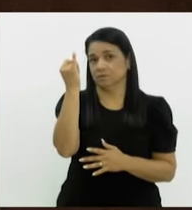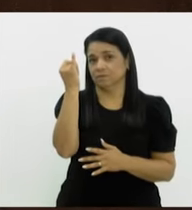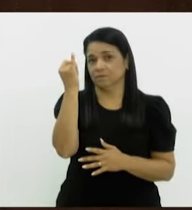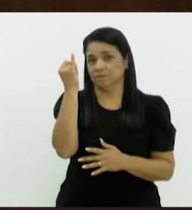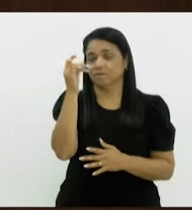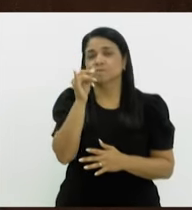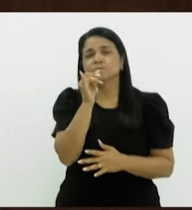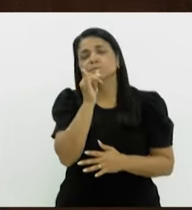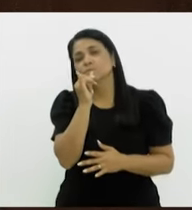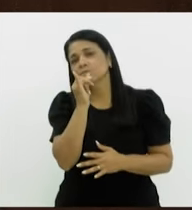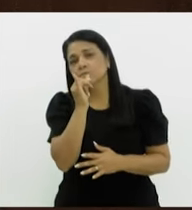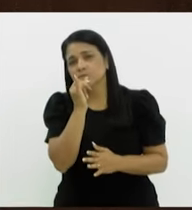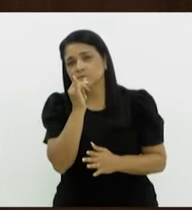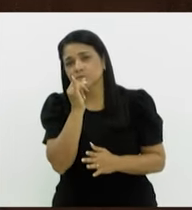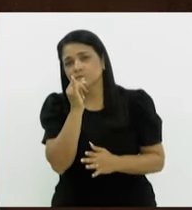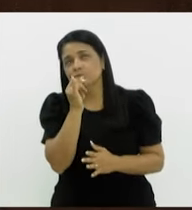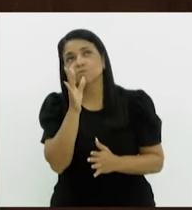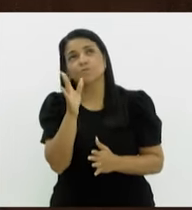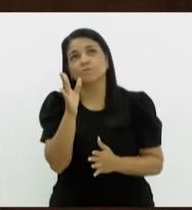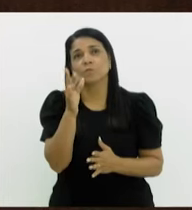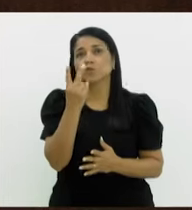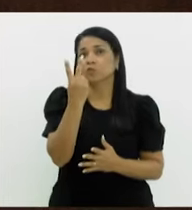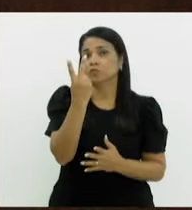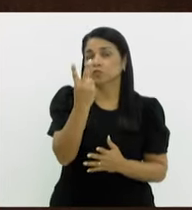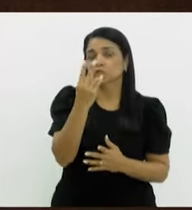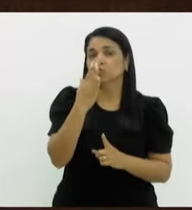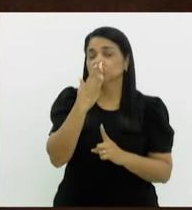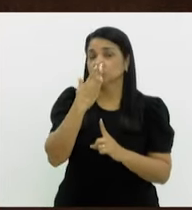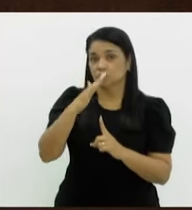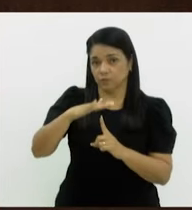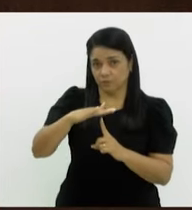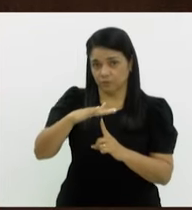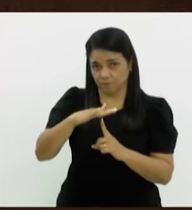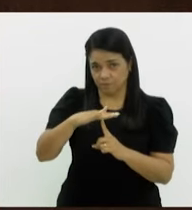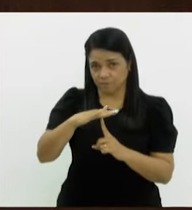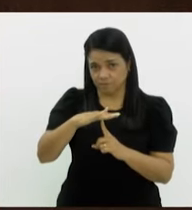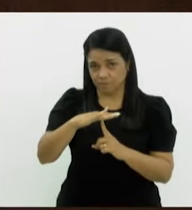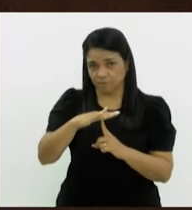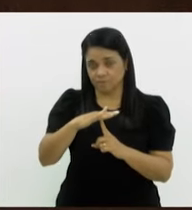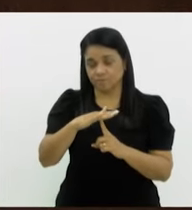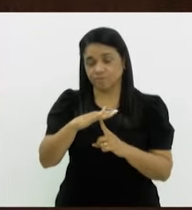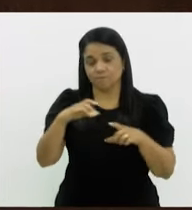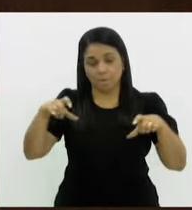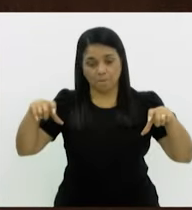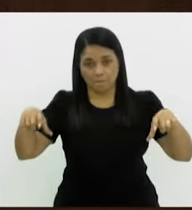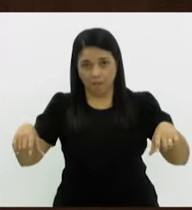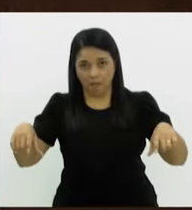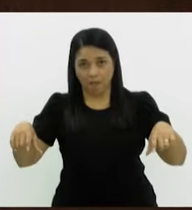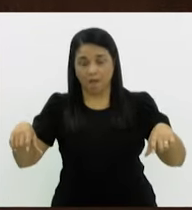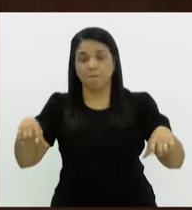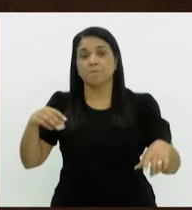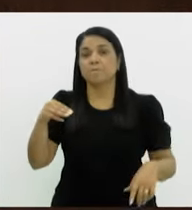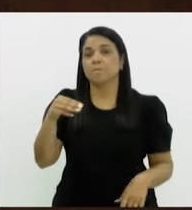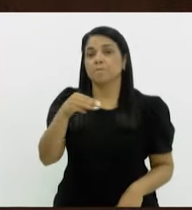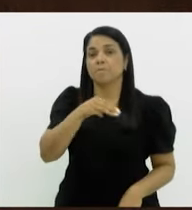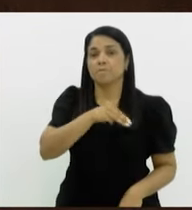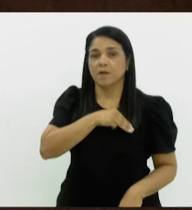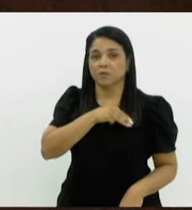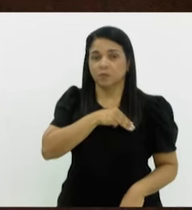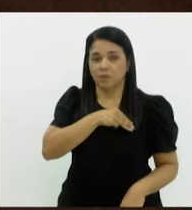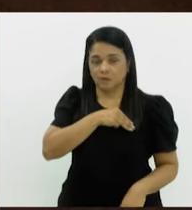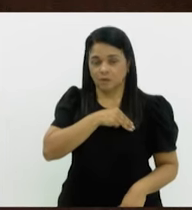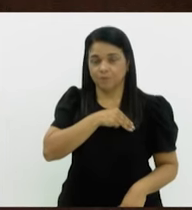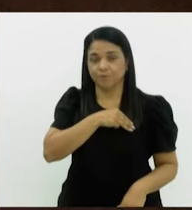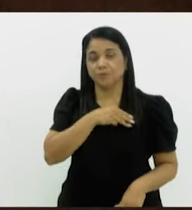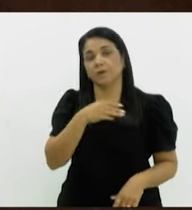vou dar um exemplo aqui. Você vai jogar dois times de menor poder de investimento, vai jogar Madureira e